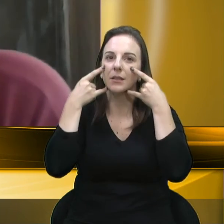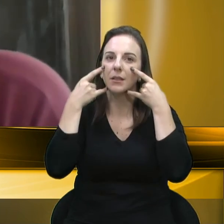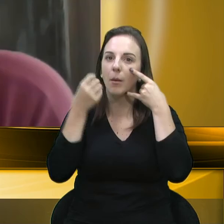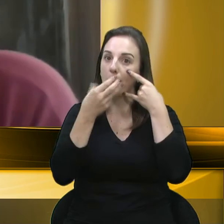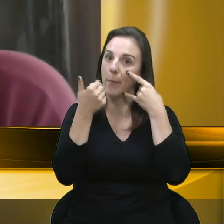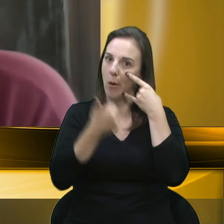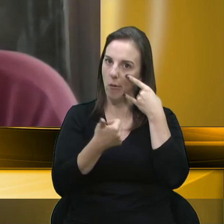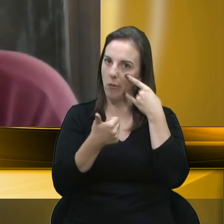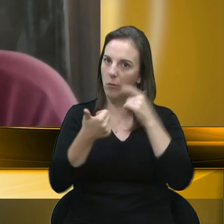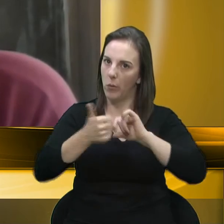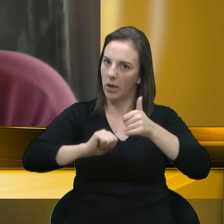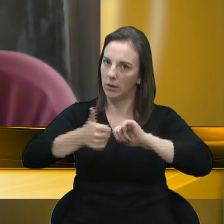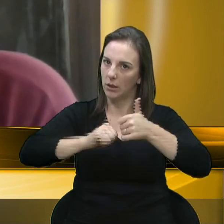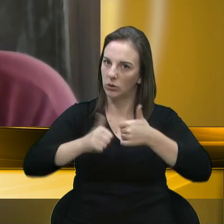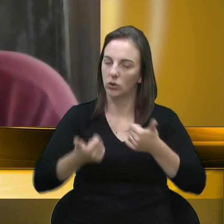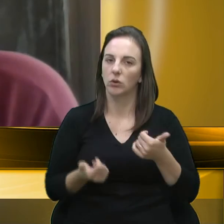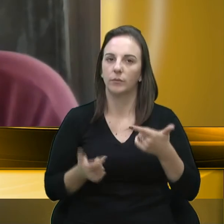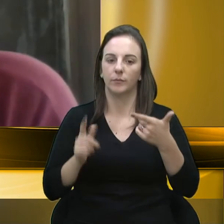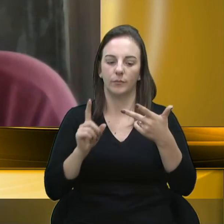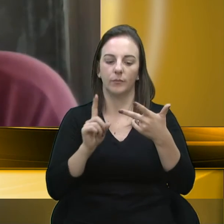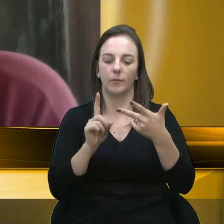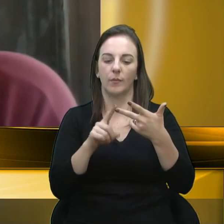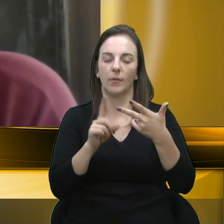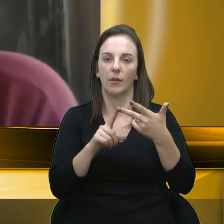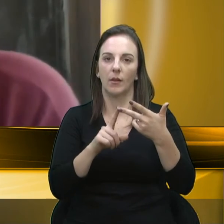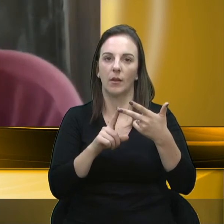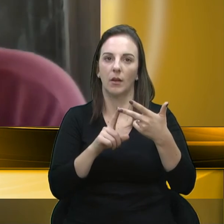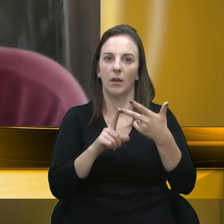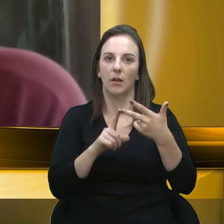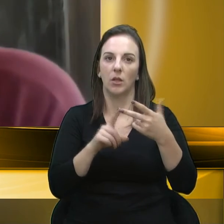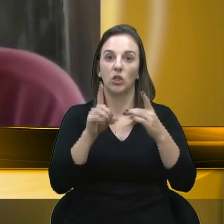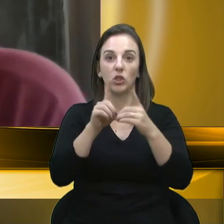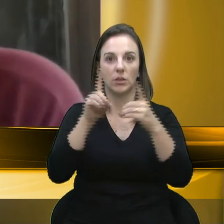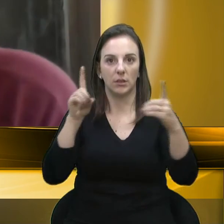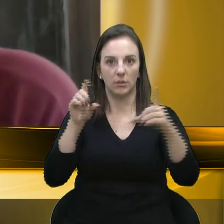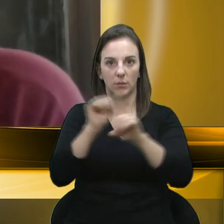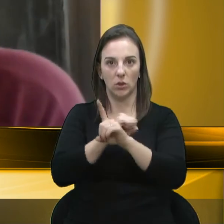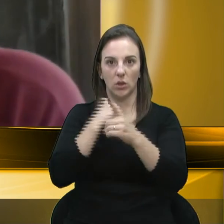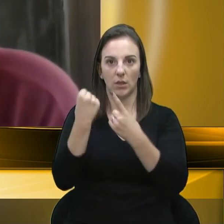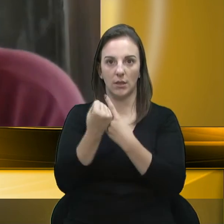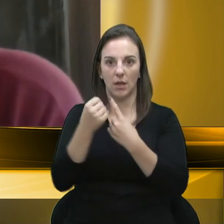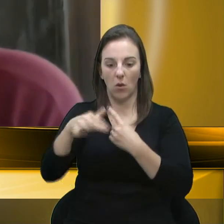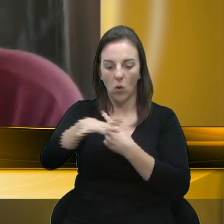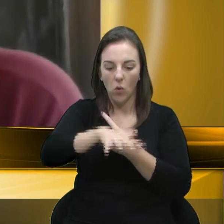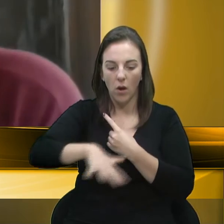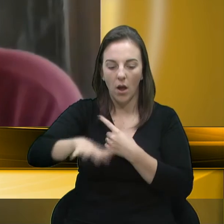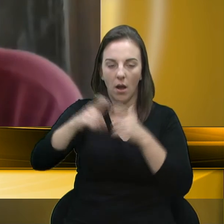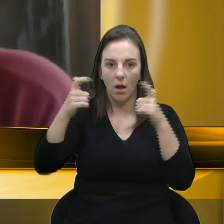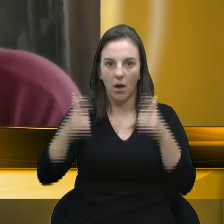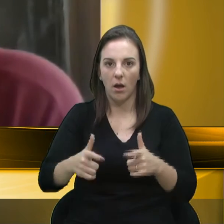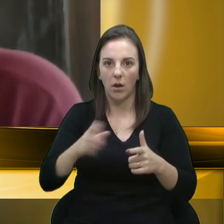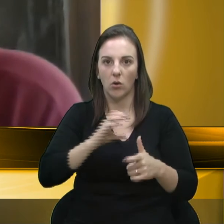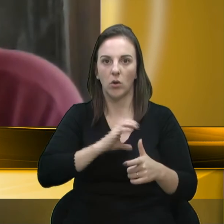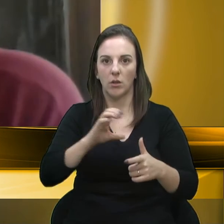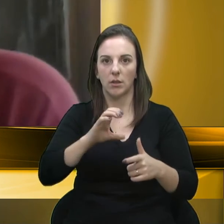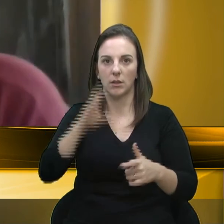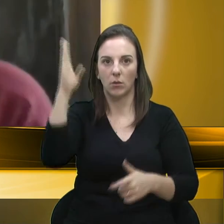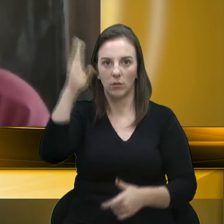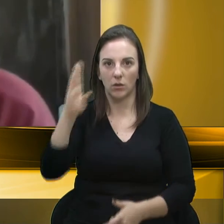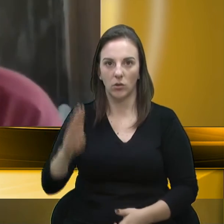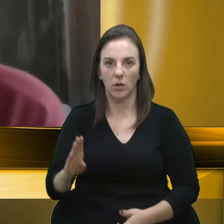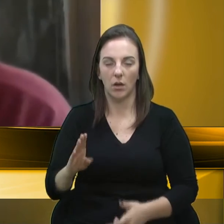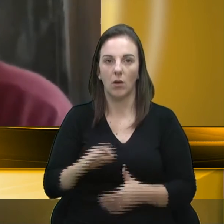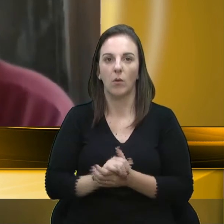né? Implementar medidas de distanciamento social no âmbito local, com coordenação nacional, termo